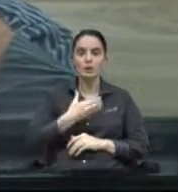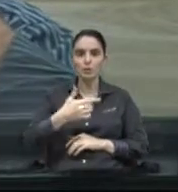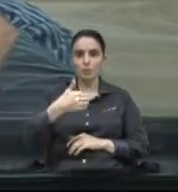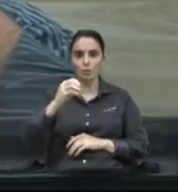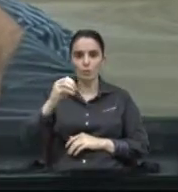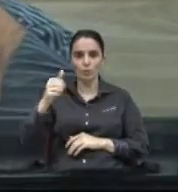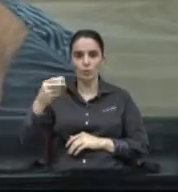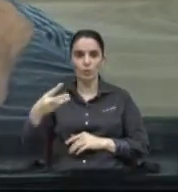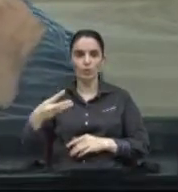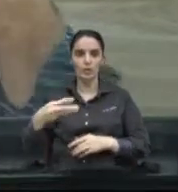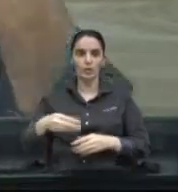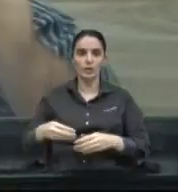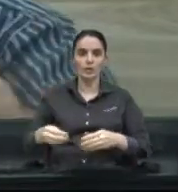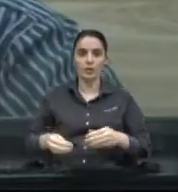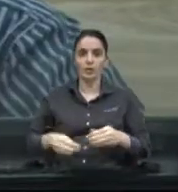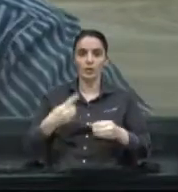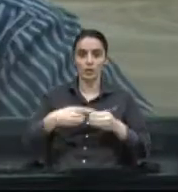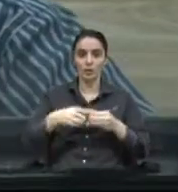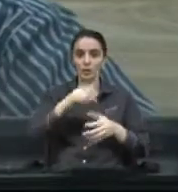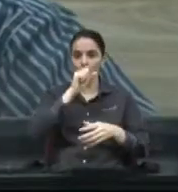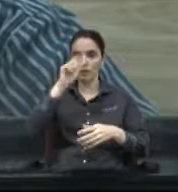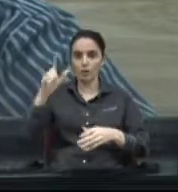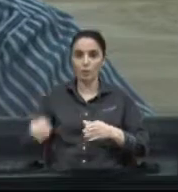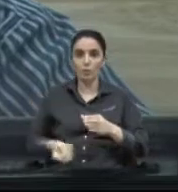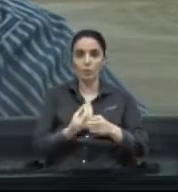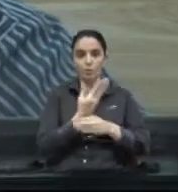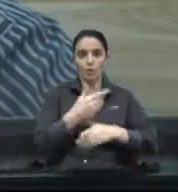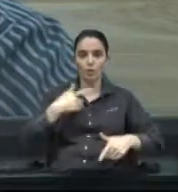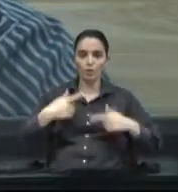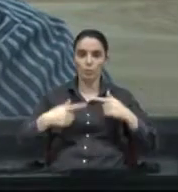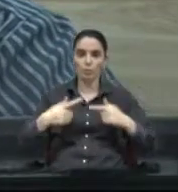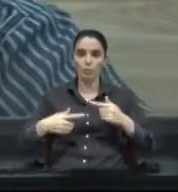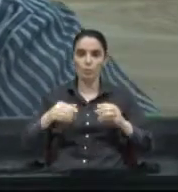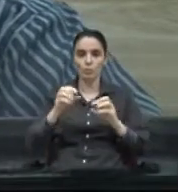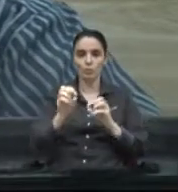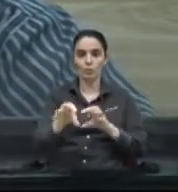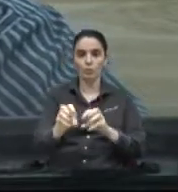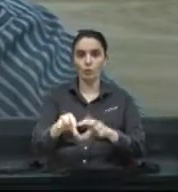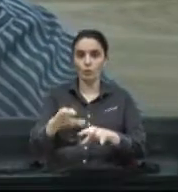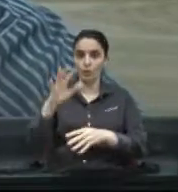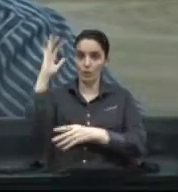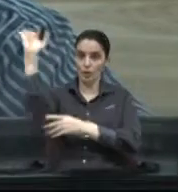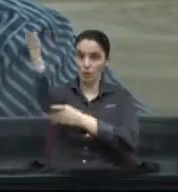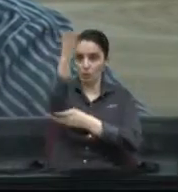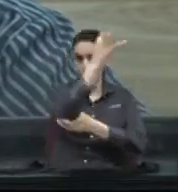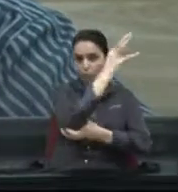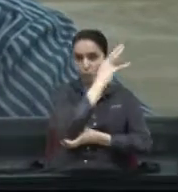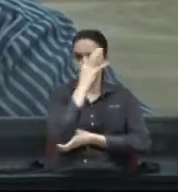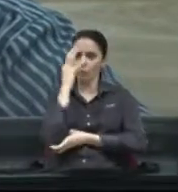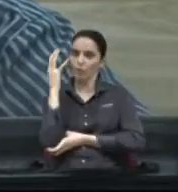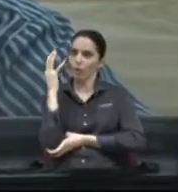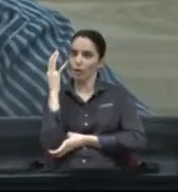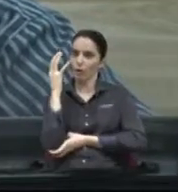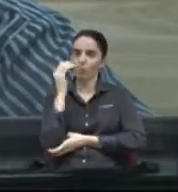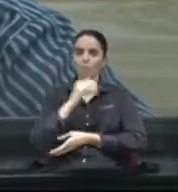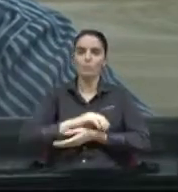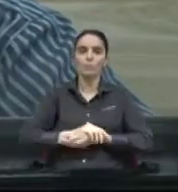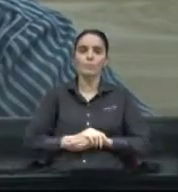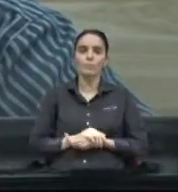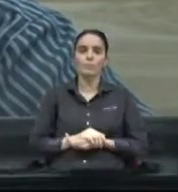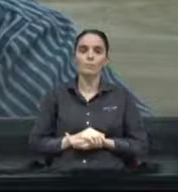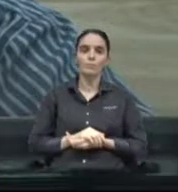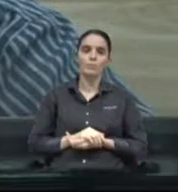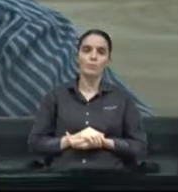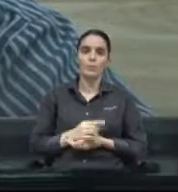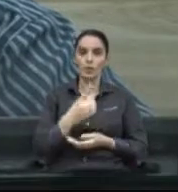2013, que institui a política municipal de educação ambiental no município de Limeira e da outras providências. O projeto contém